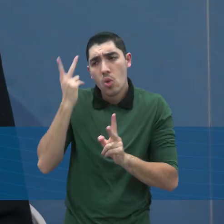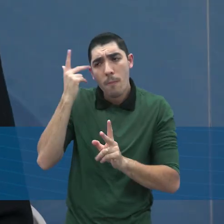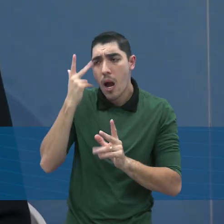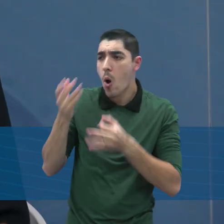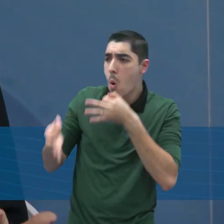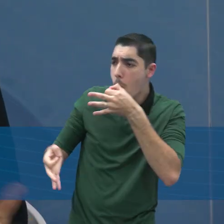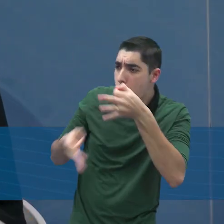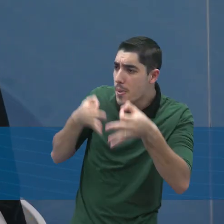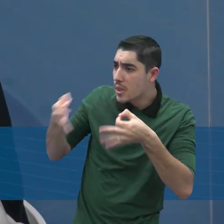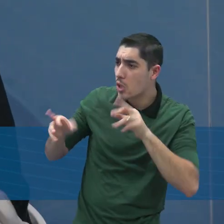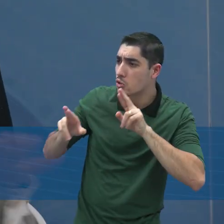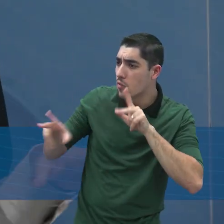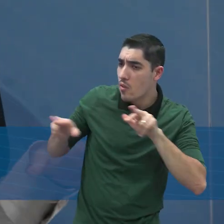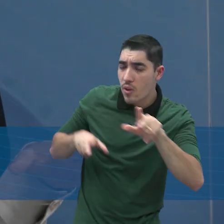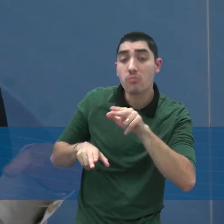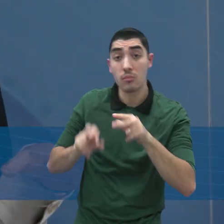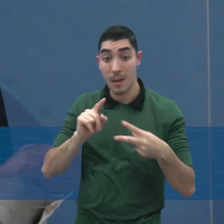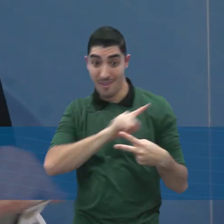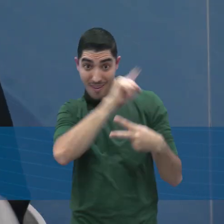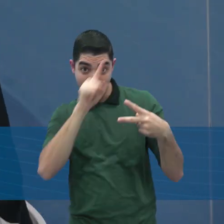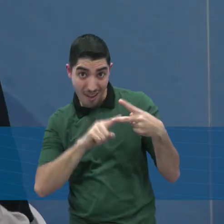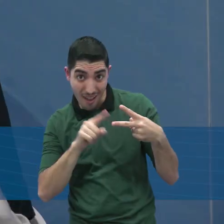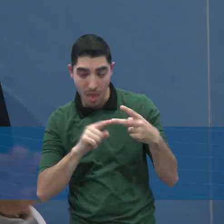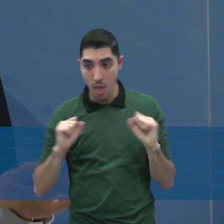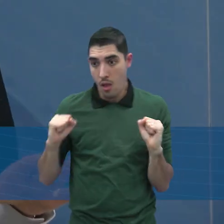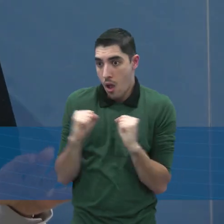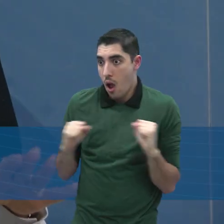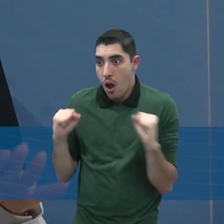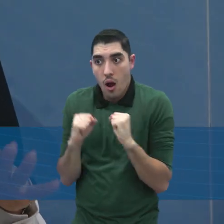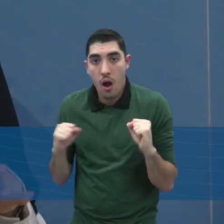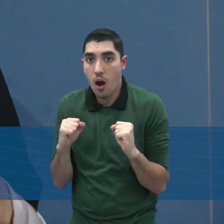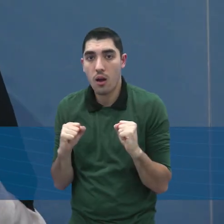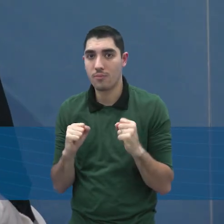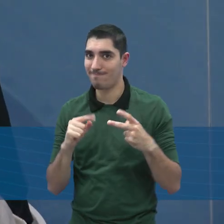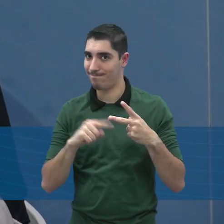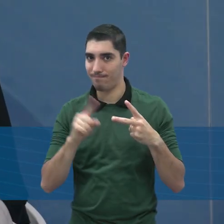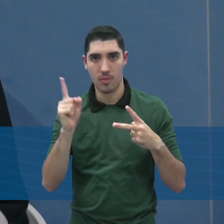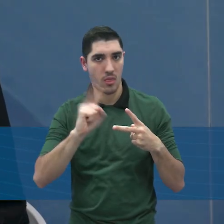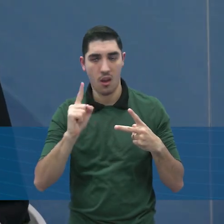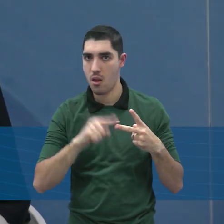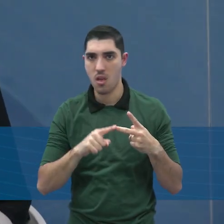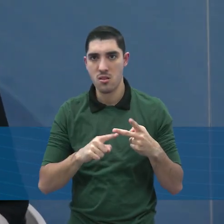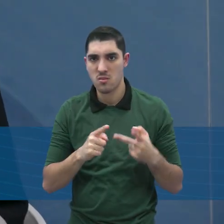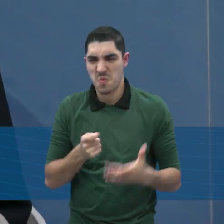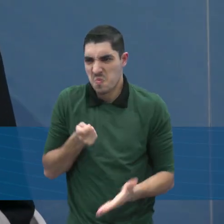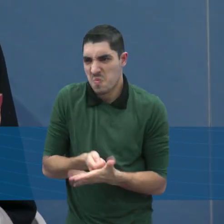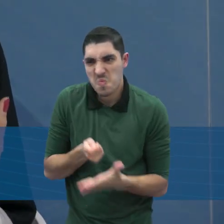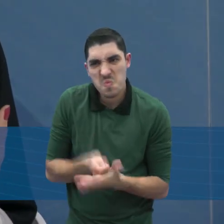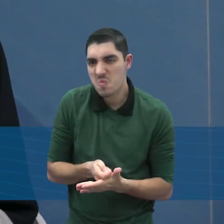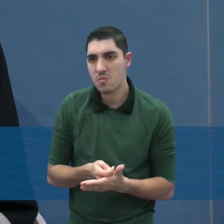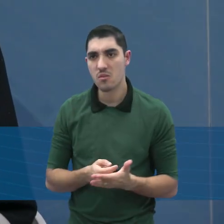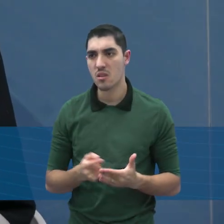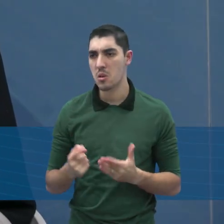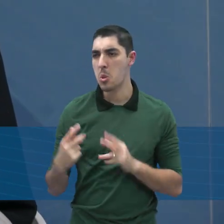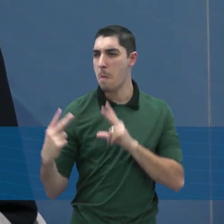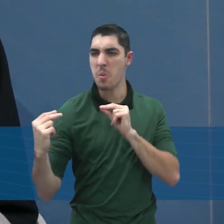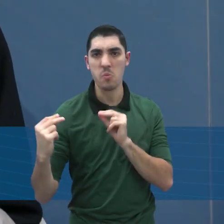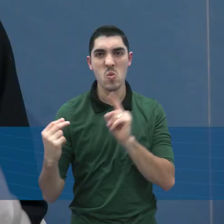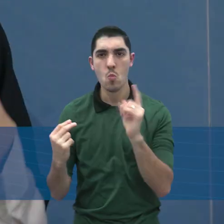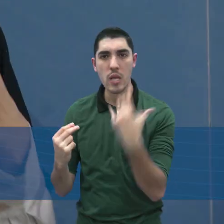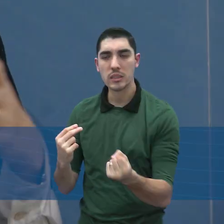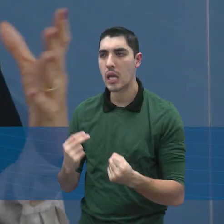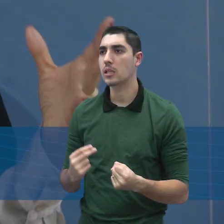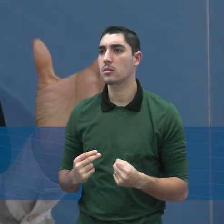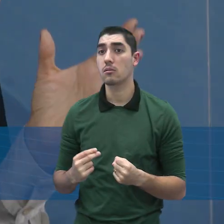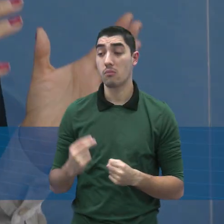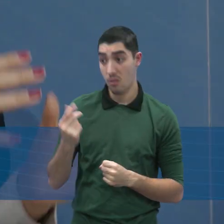opiniões diferentes. O fanatismo não. Ele absolutamente, assim, ele é rígido, ele não aceita diálogo.